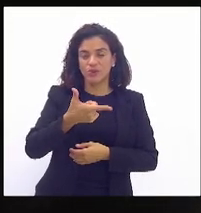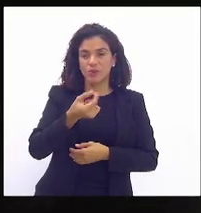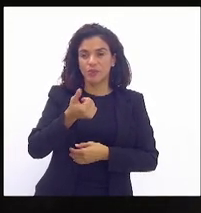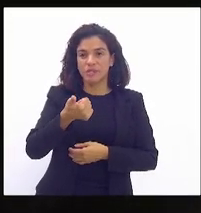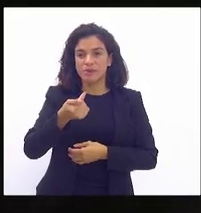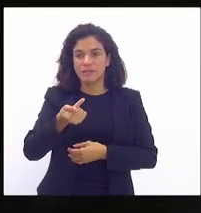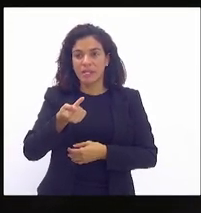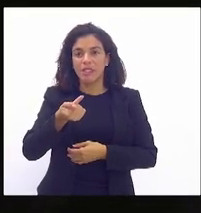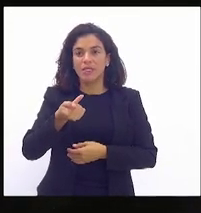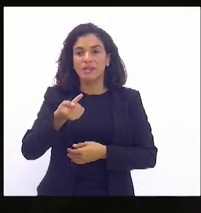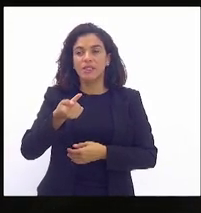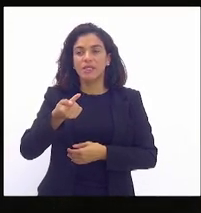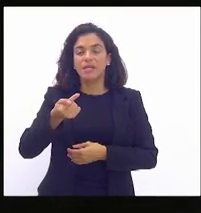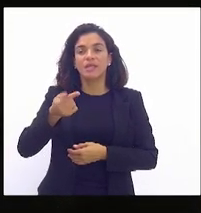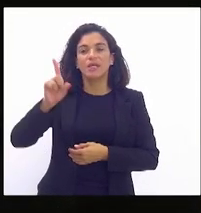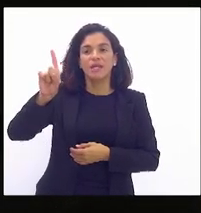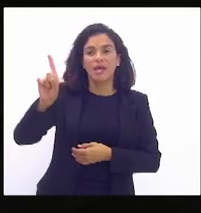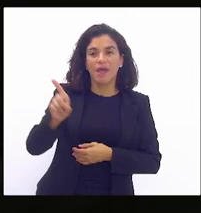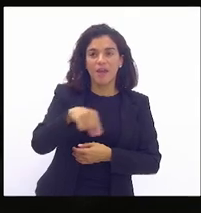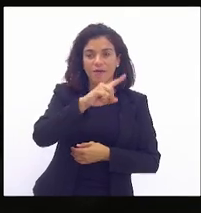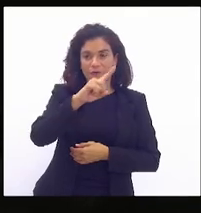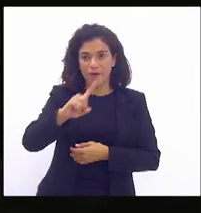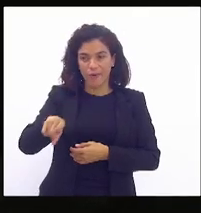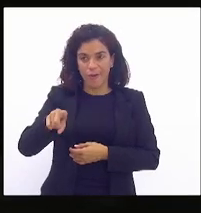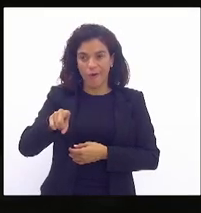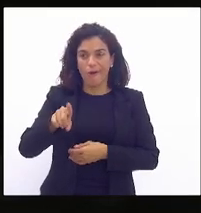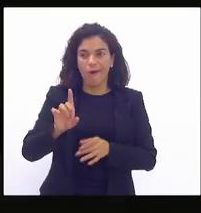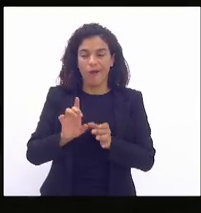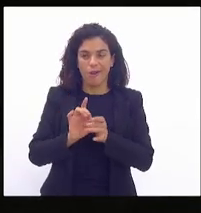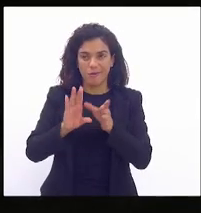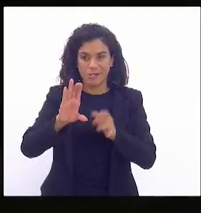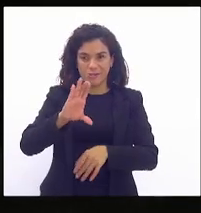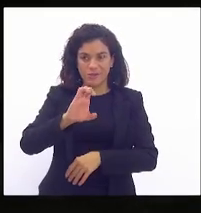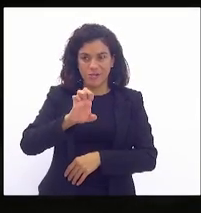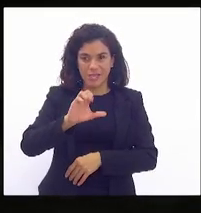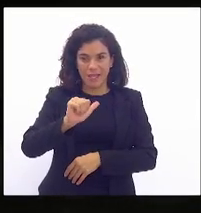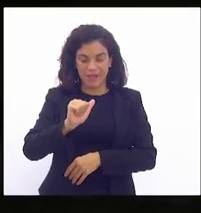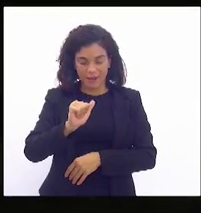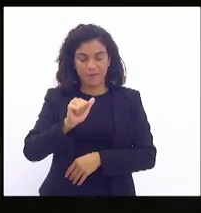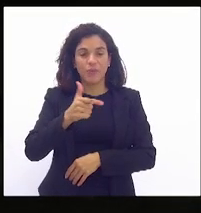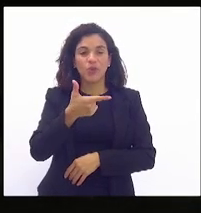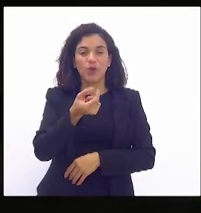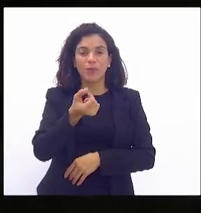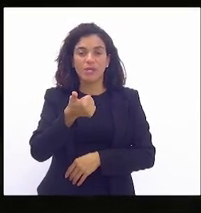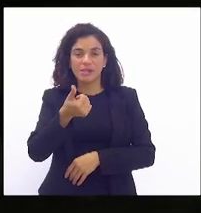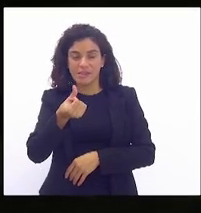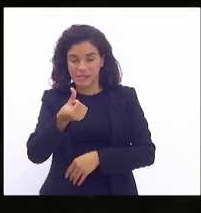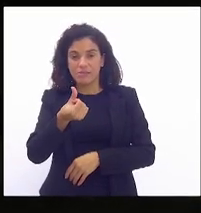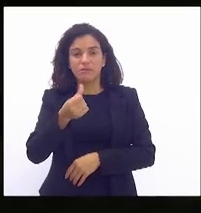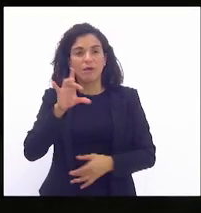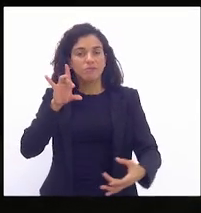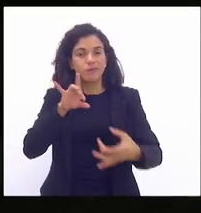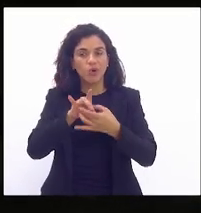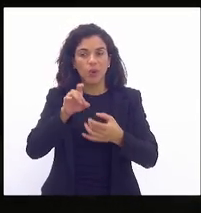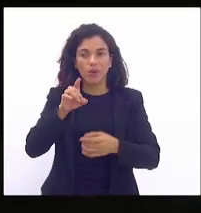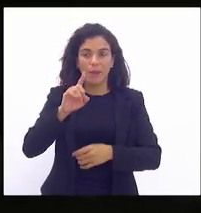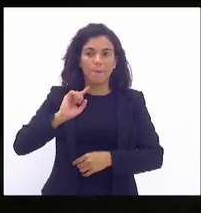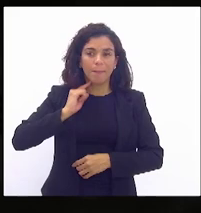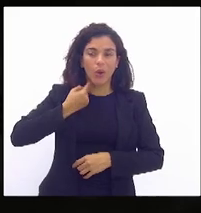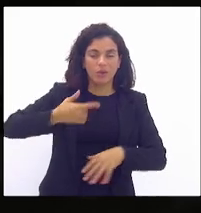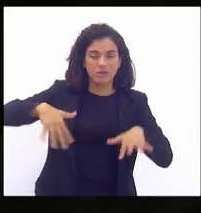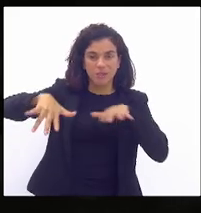que revogou a deliberação SECA. Detalhe, o TAC 03 de 2016 está muito atrelado com a poluição atmosférica.